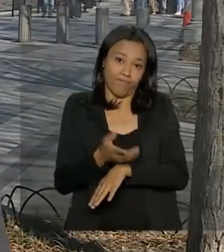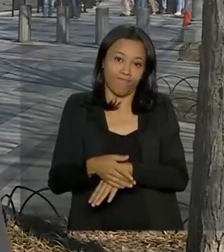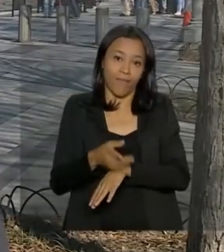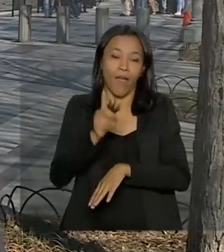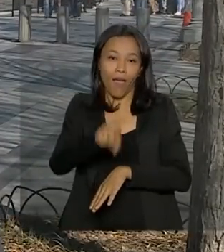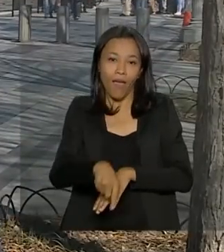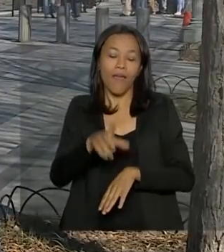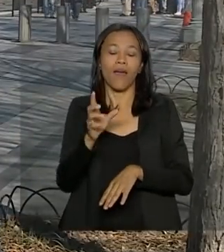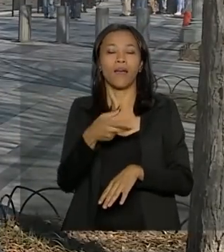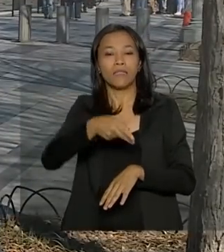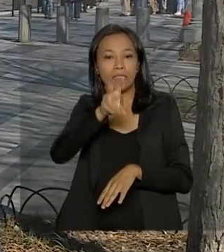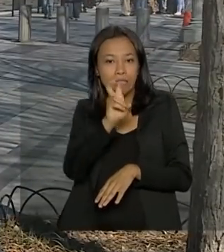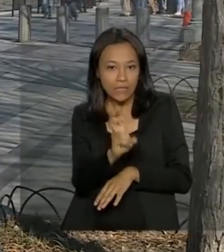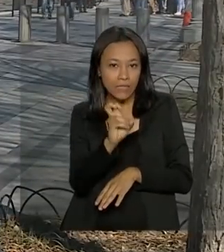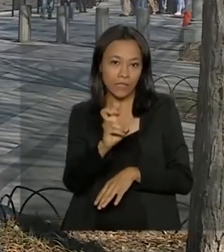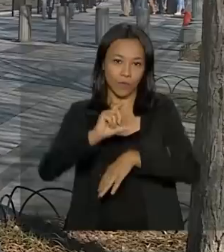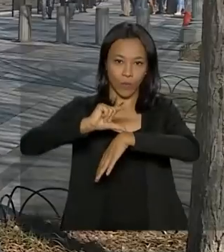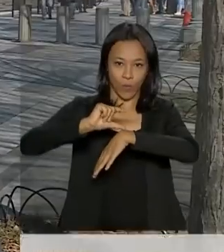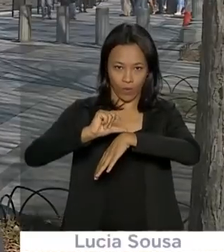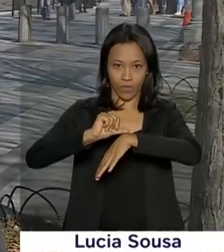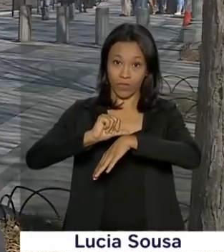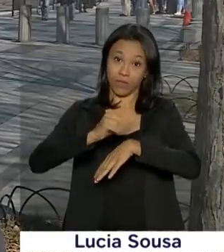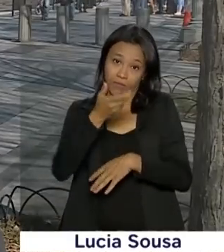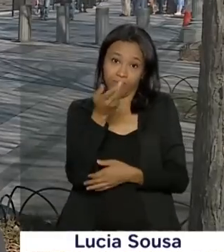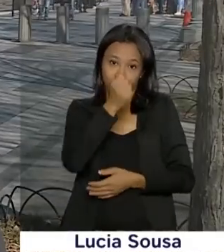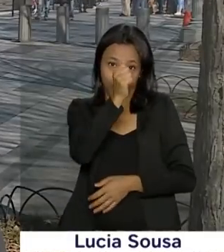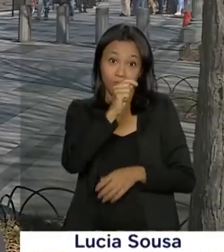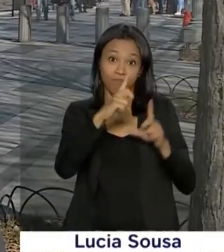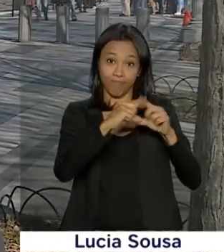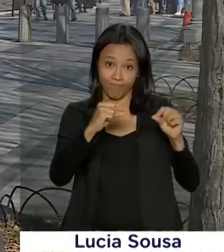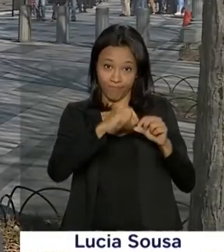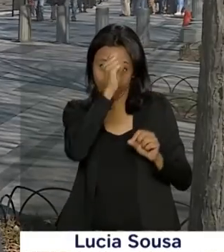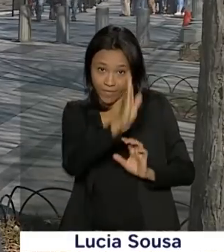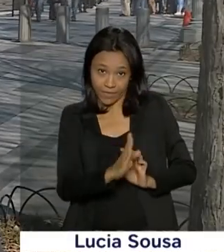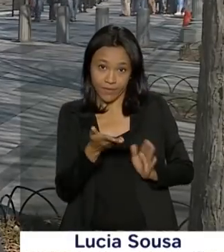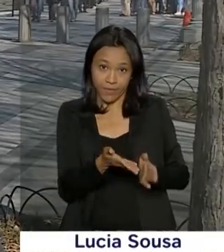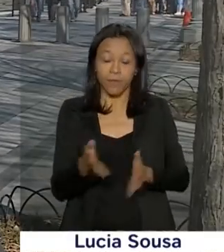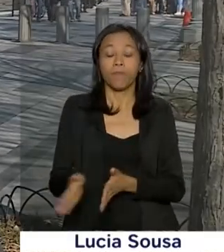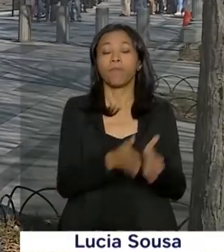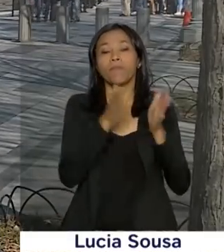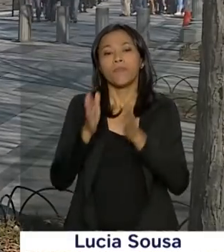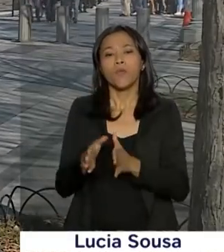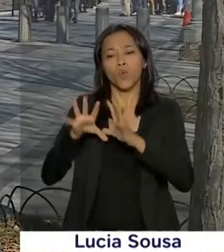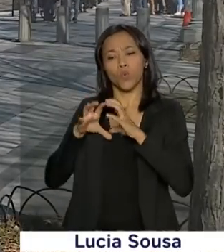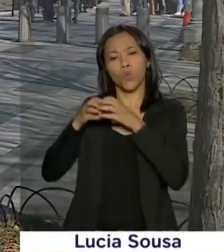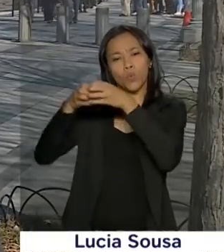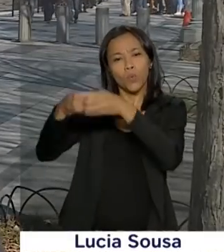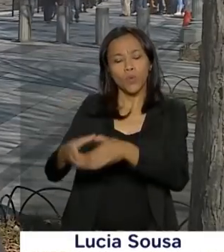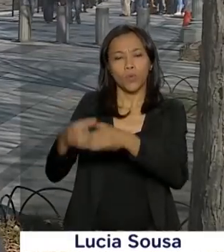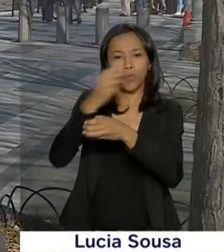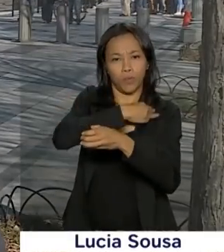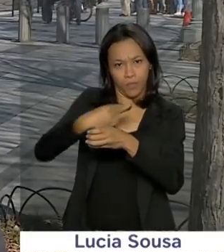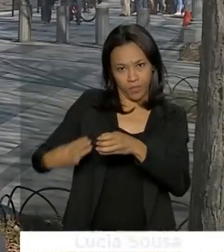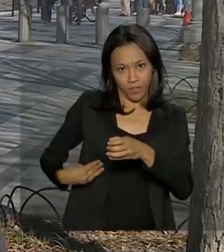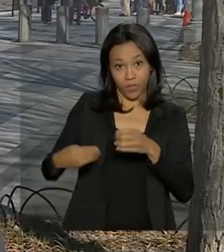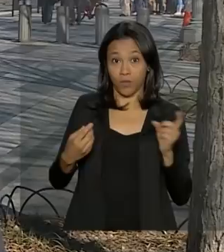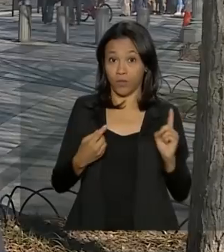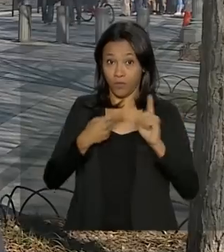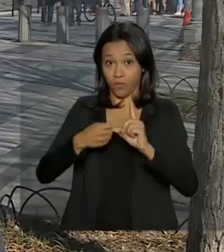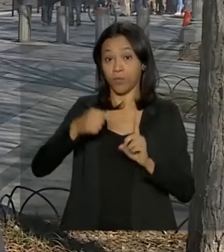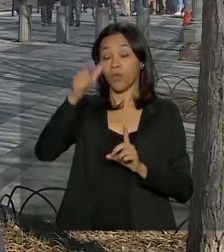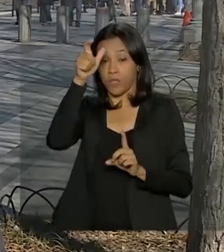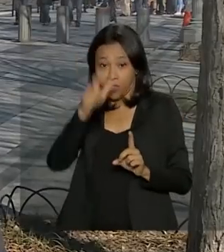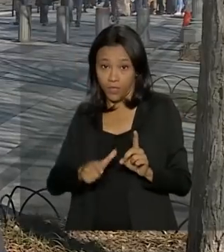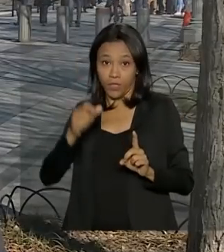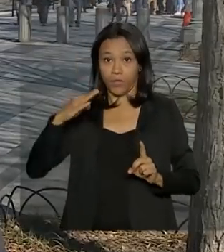portanto, às 17 horas, horário de Brasília. Na sequência, o presidente Bolsonaro e a comitiva de ministros vêm para Blair